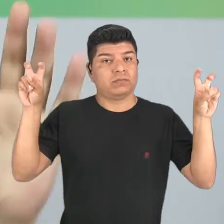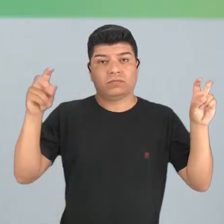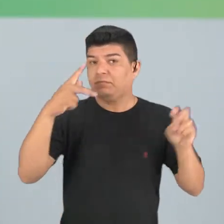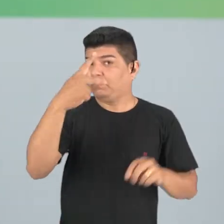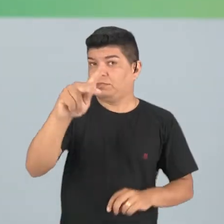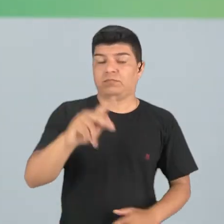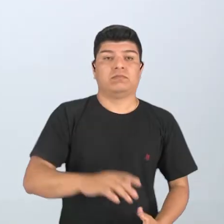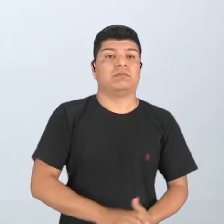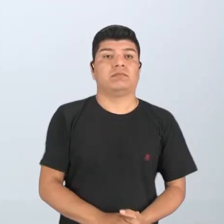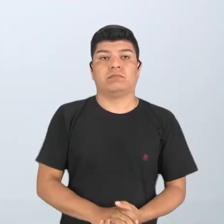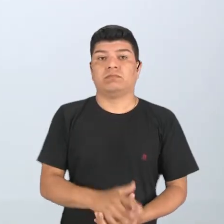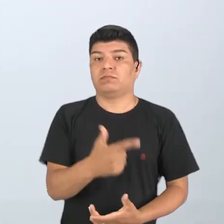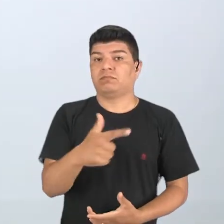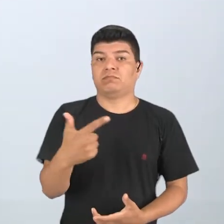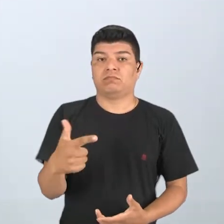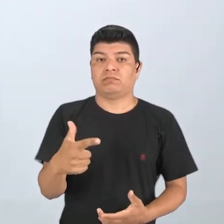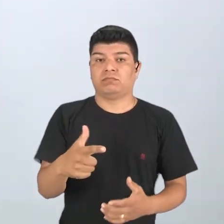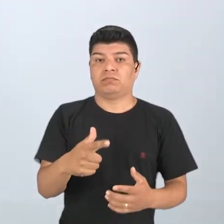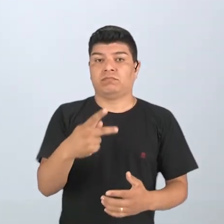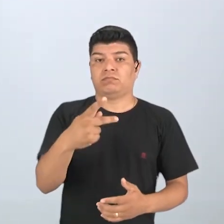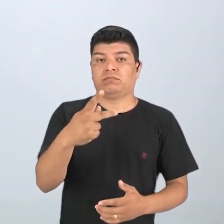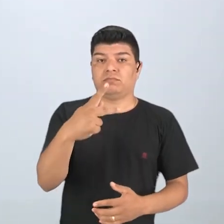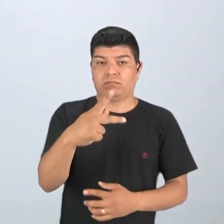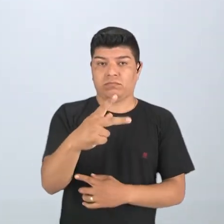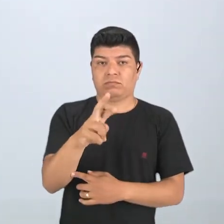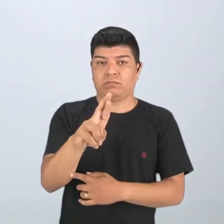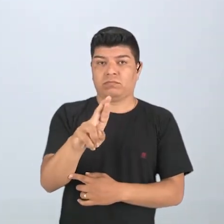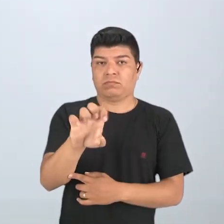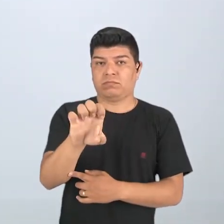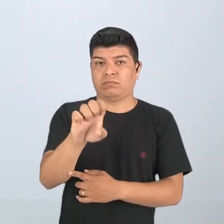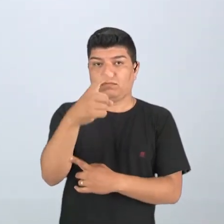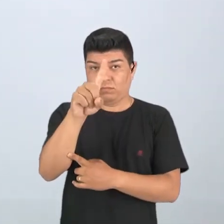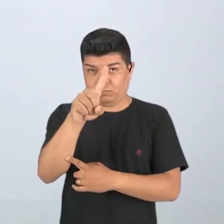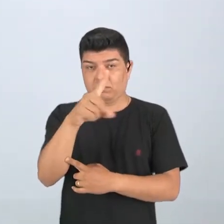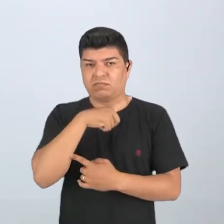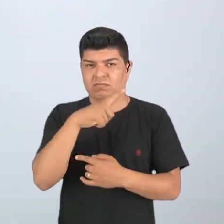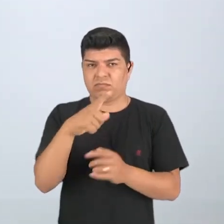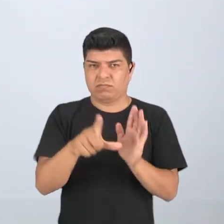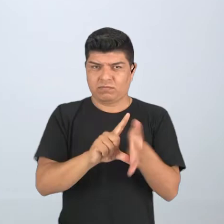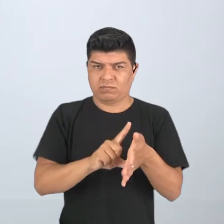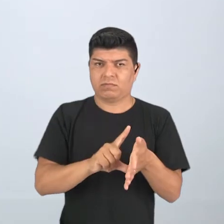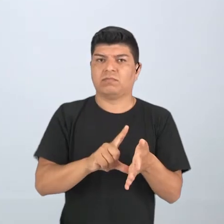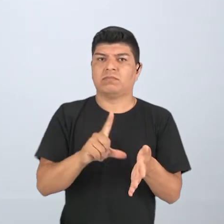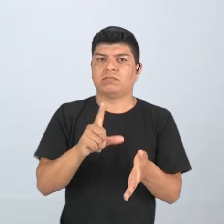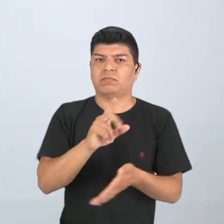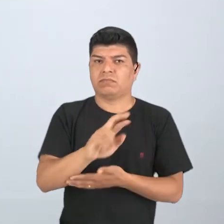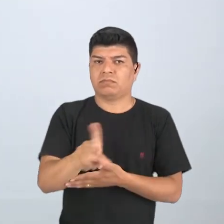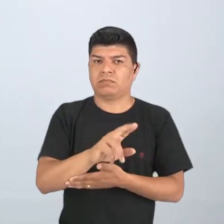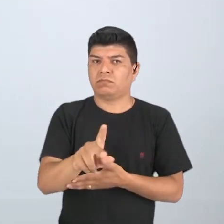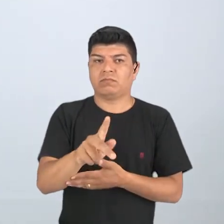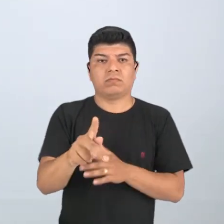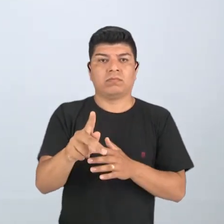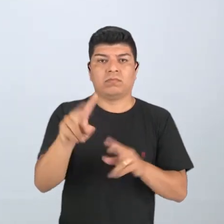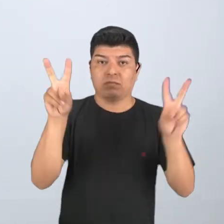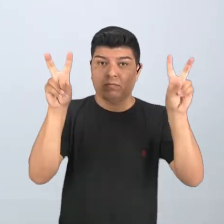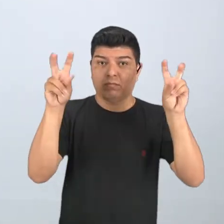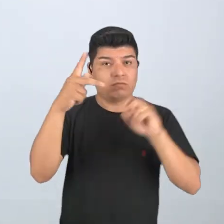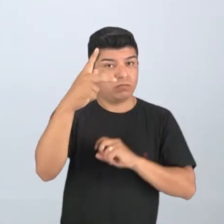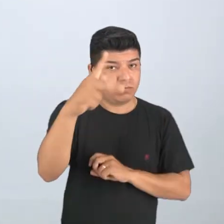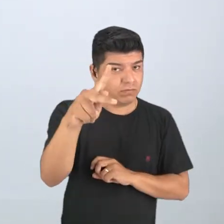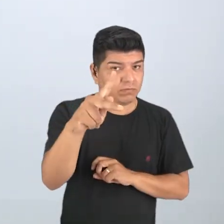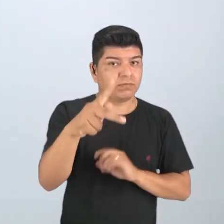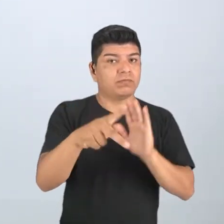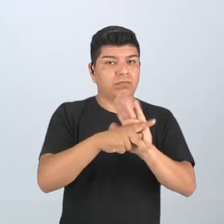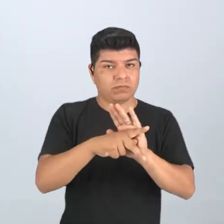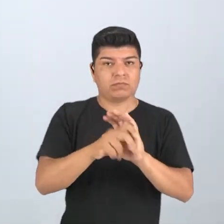dar. Não vai ter um pré. Ah, eu tenho um assunto aqui que foi dado. Não, o assunto é seu, porque a carta é